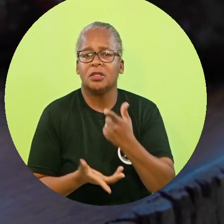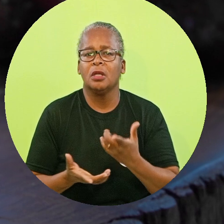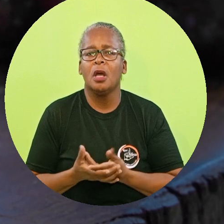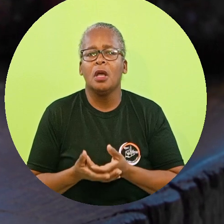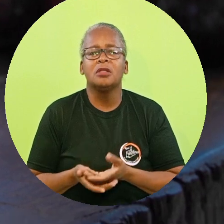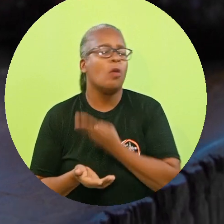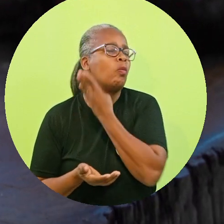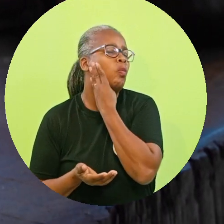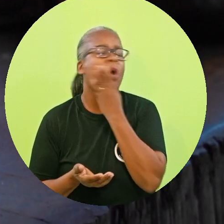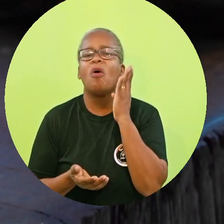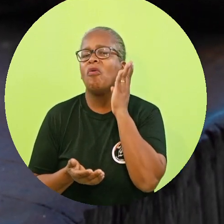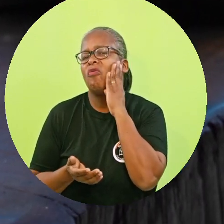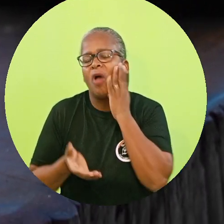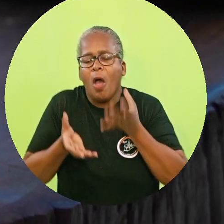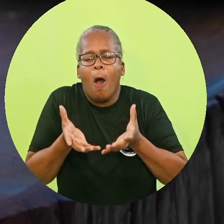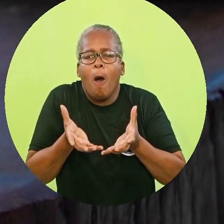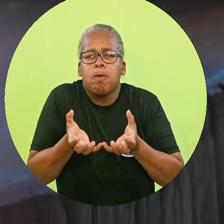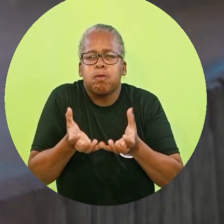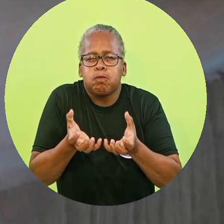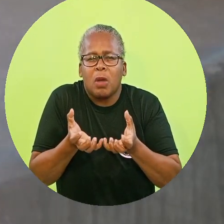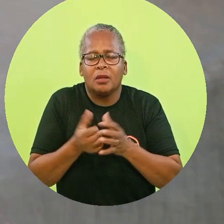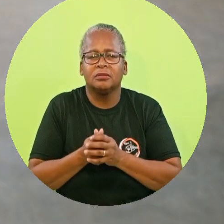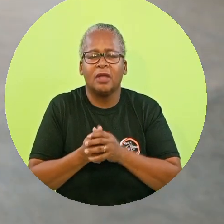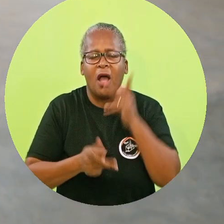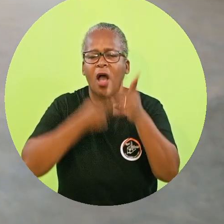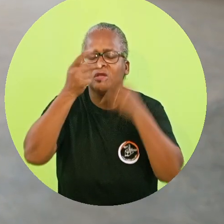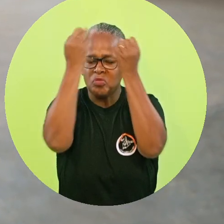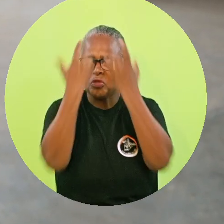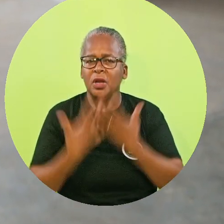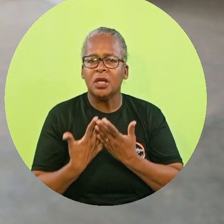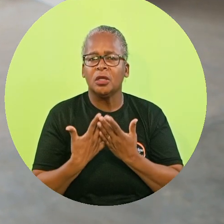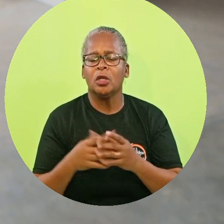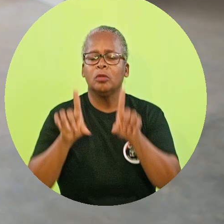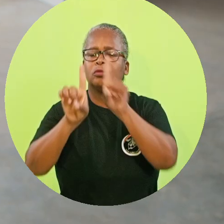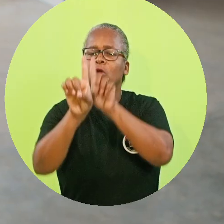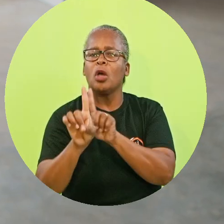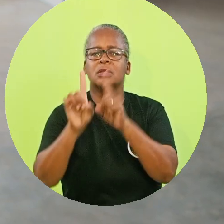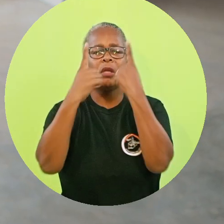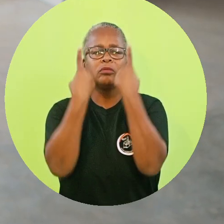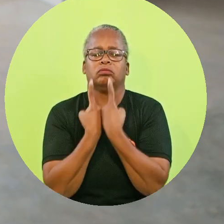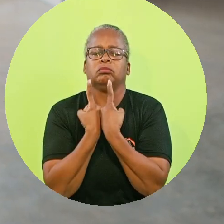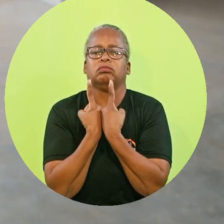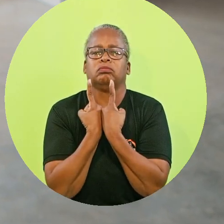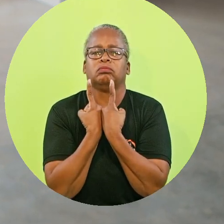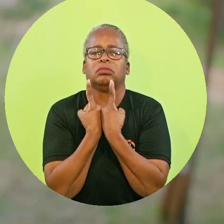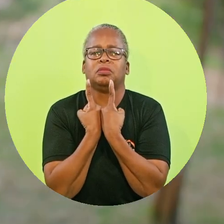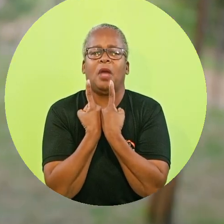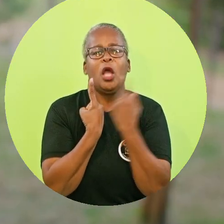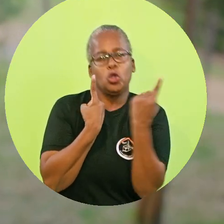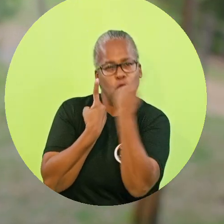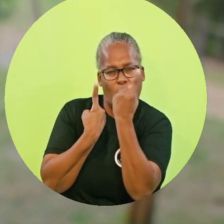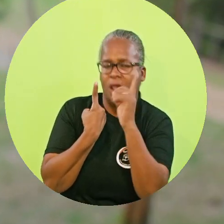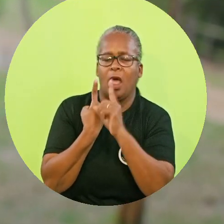seios, ventres, nádegas falam de uma linguagem arcaica. Estão de costas uma para a outra, mas não estão